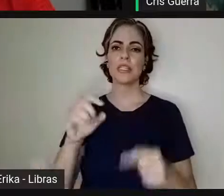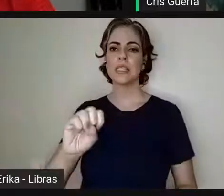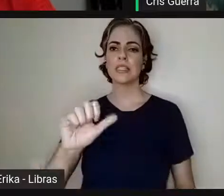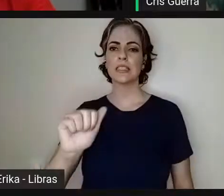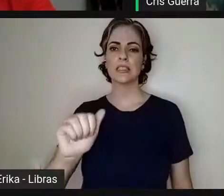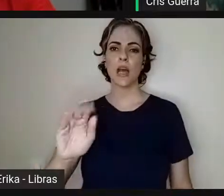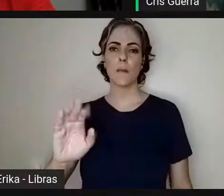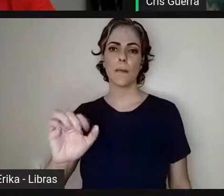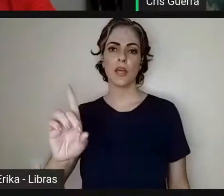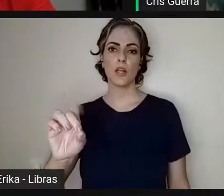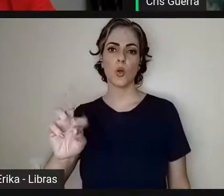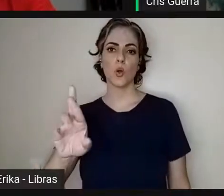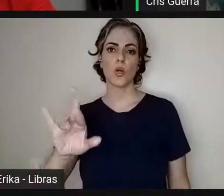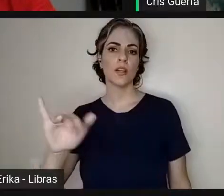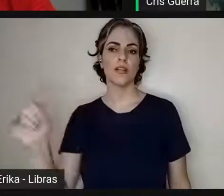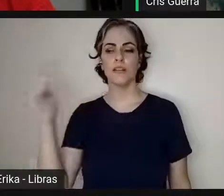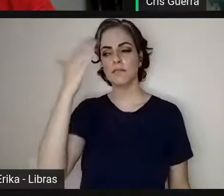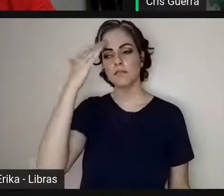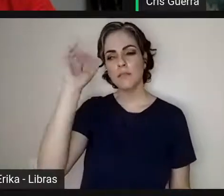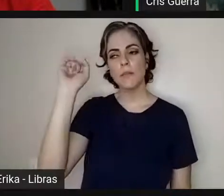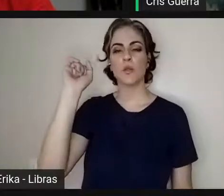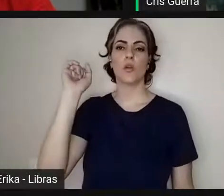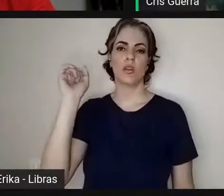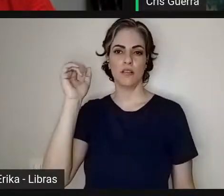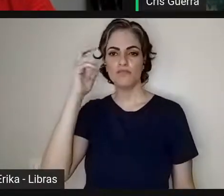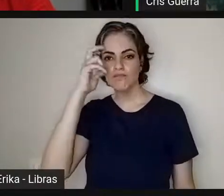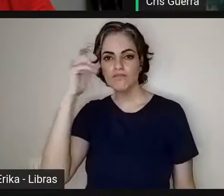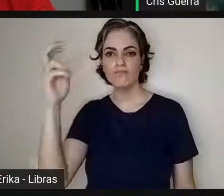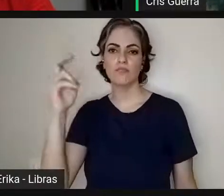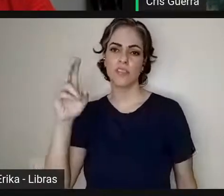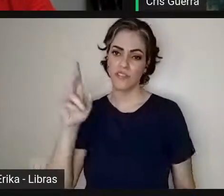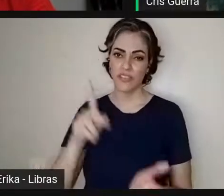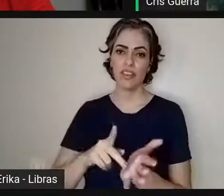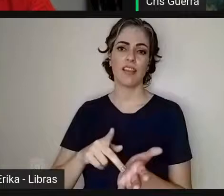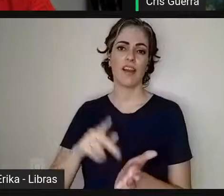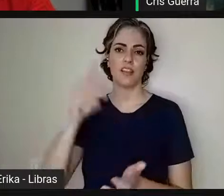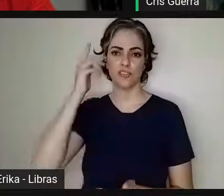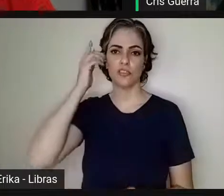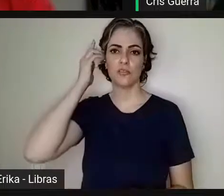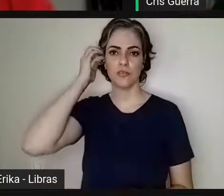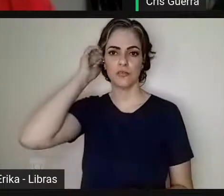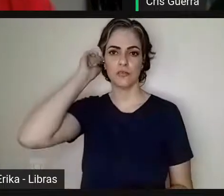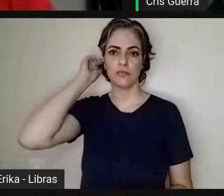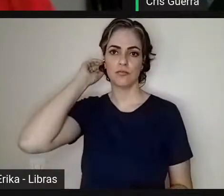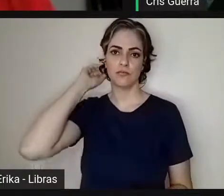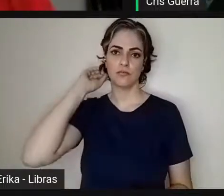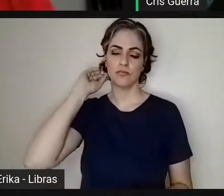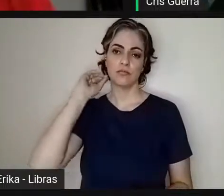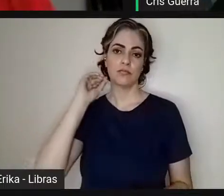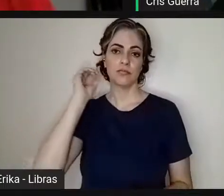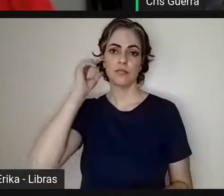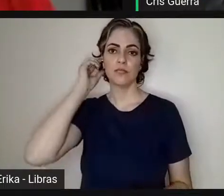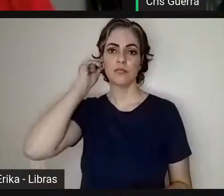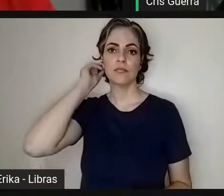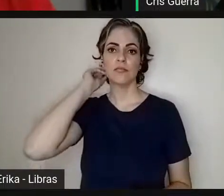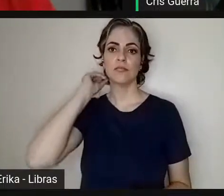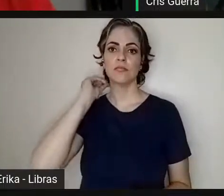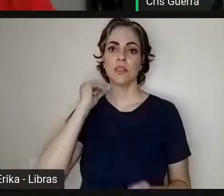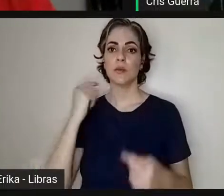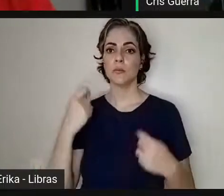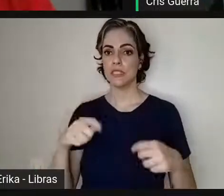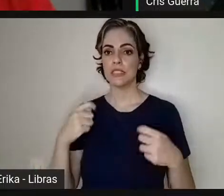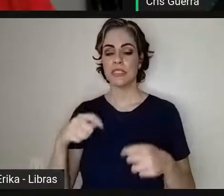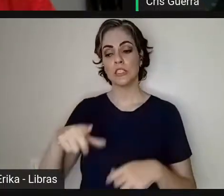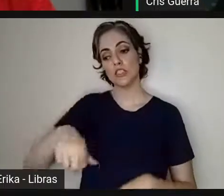que a verdadeira sabedoria é isso. Ela, em primeiro lugar, ela é uma escolha também, porque às vezes quem não quer